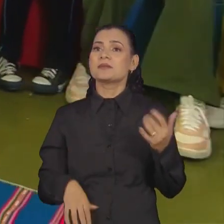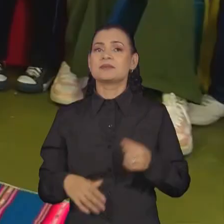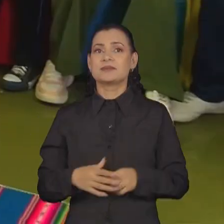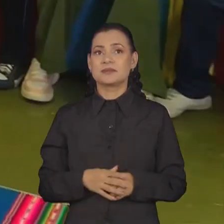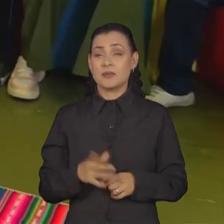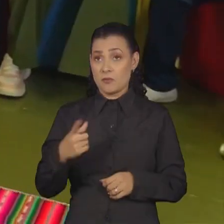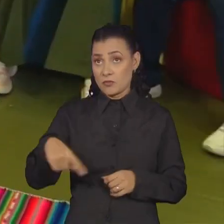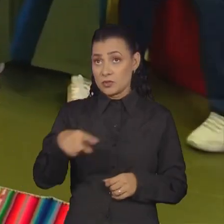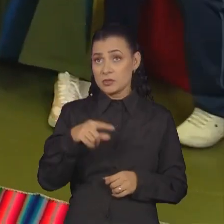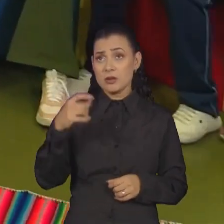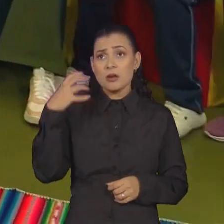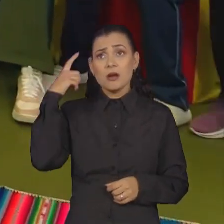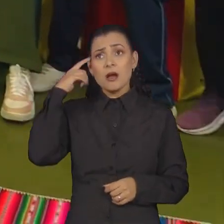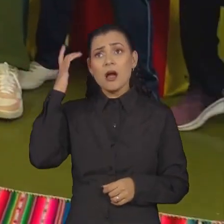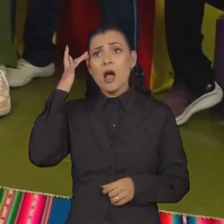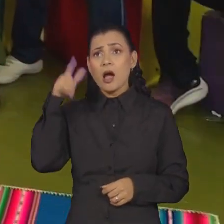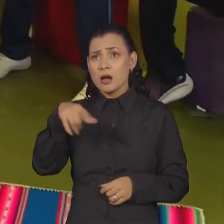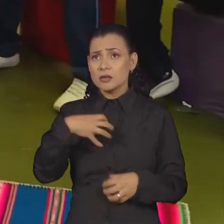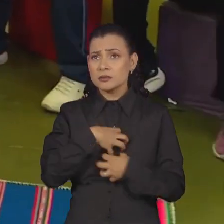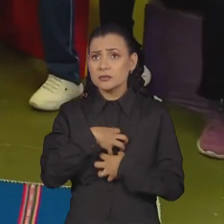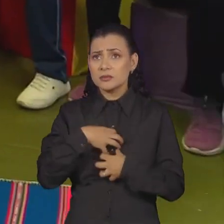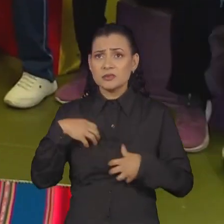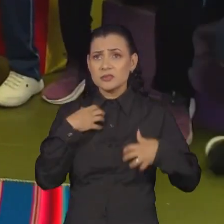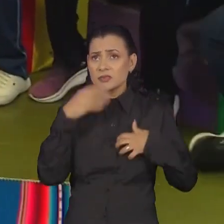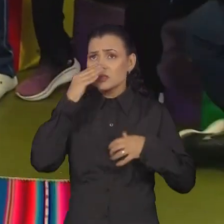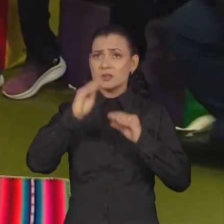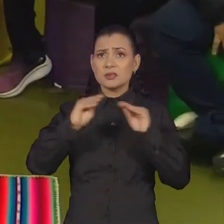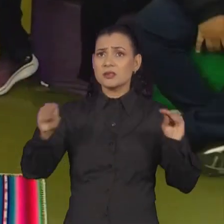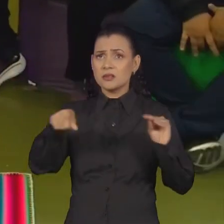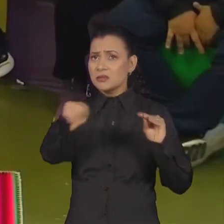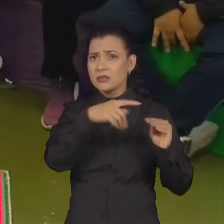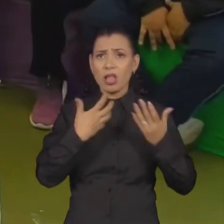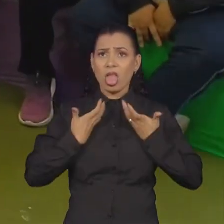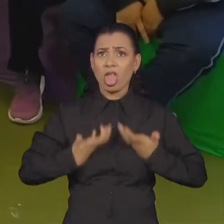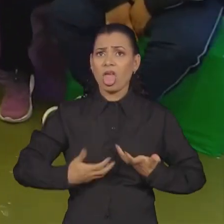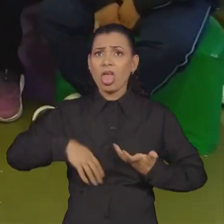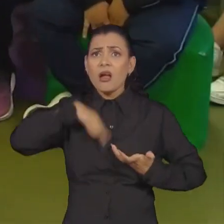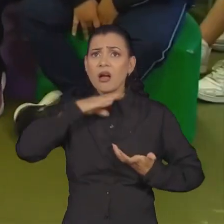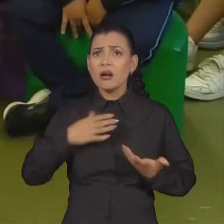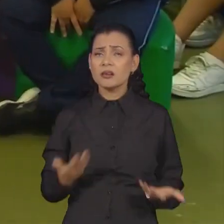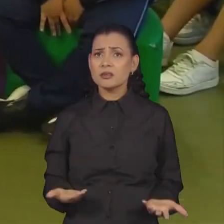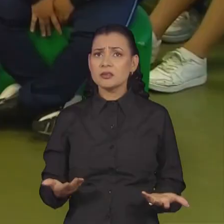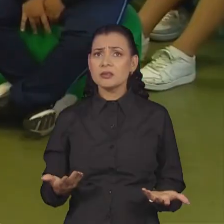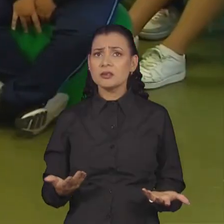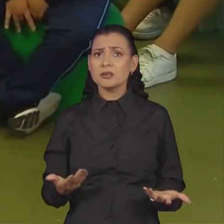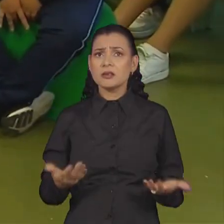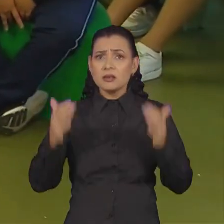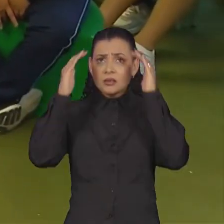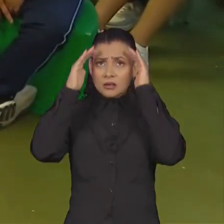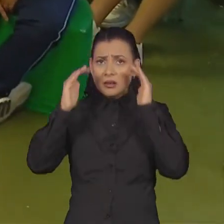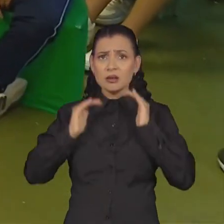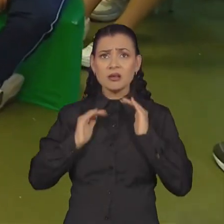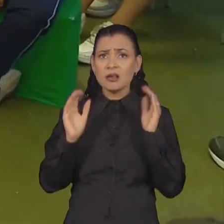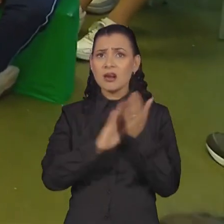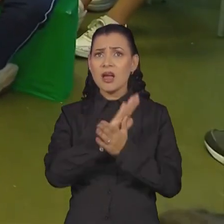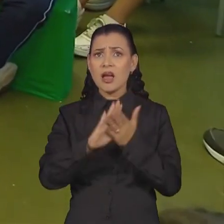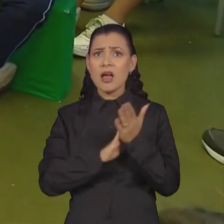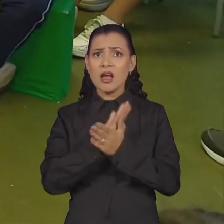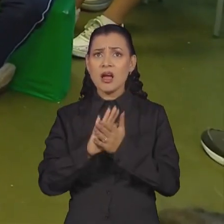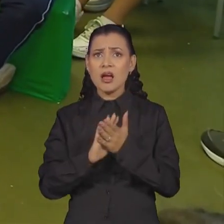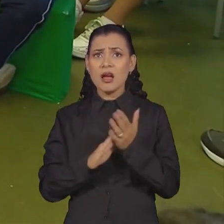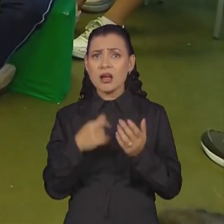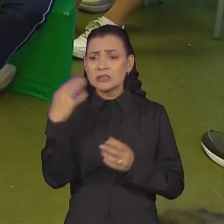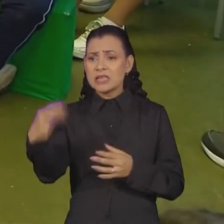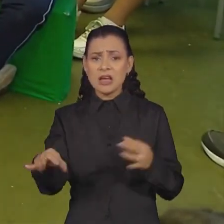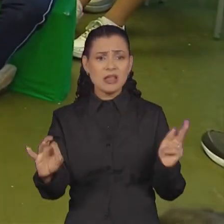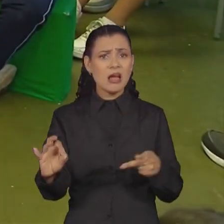Você acha que eu não sinto? Você acha que eu não ligo? Você não se cansou de maltratar quem eu sou? Se respeita meu sexo, tem que dizer que só um é certo,